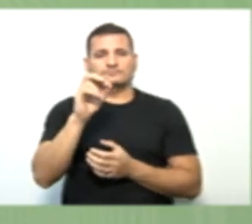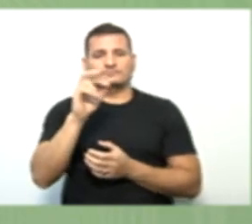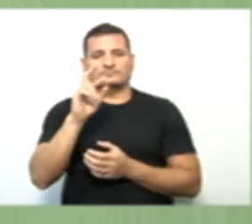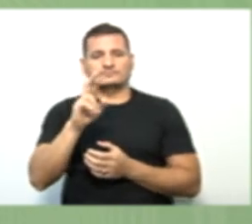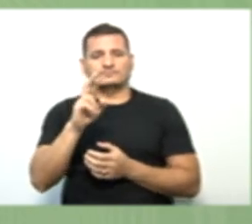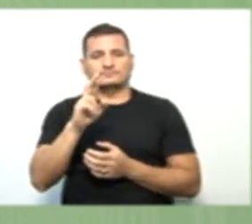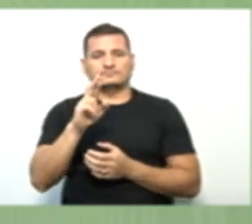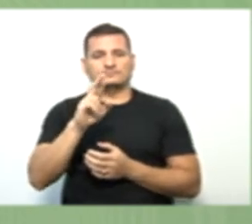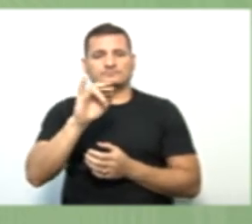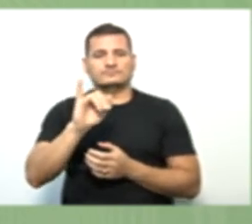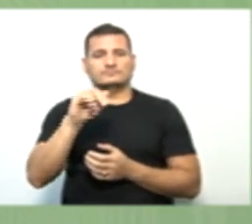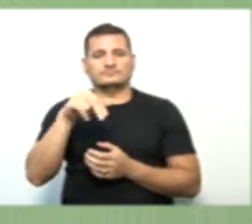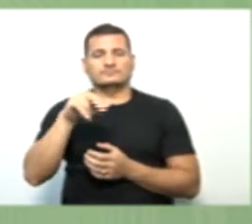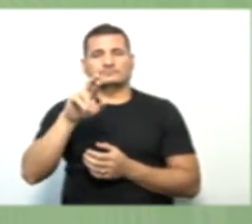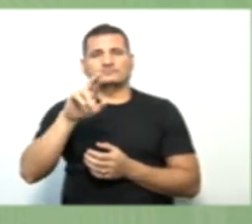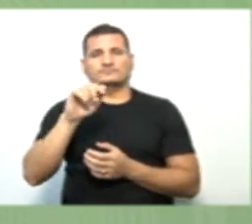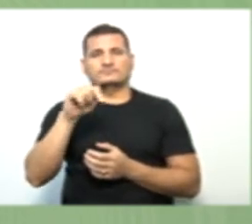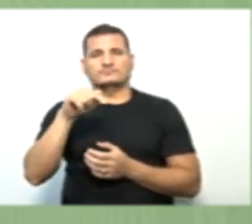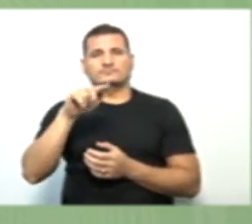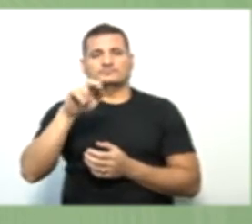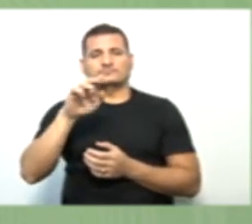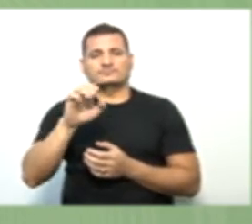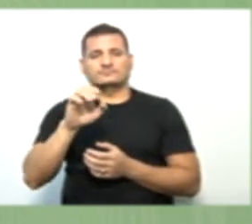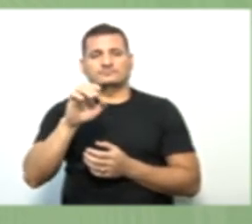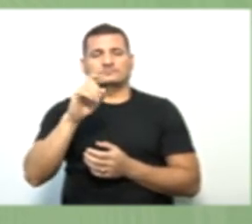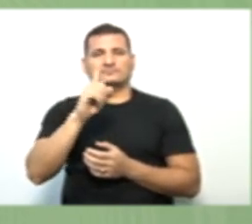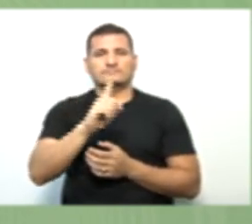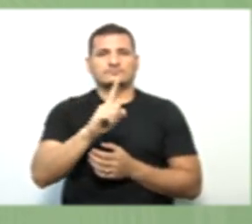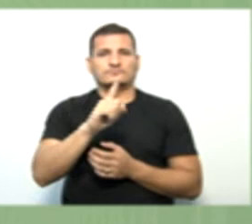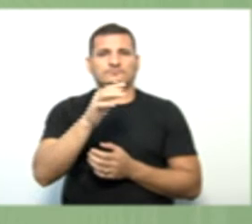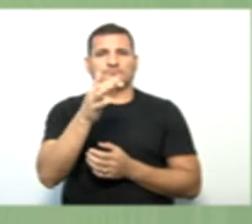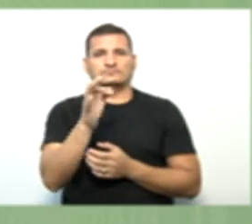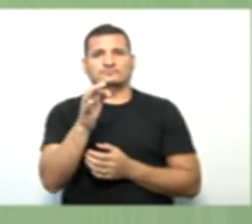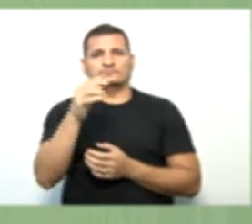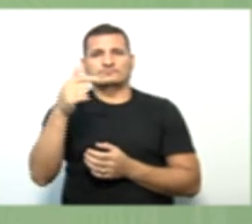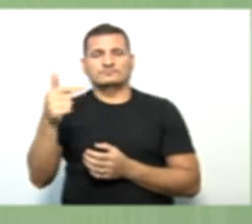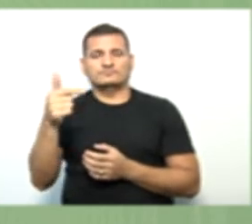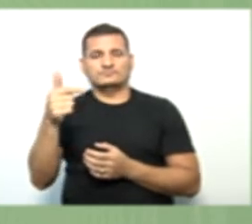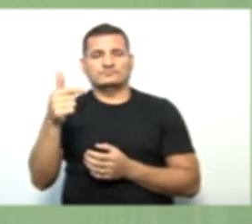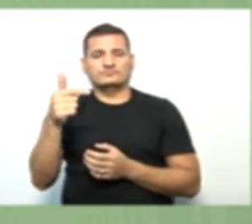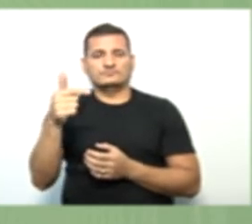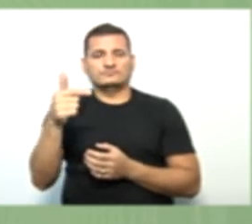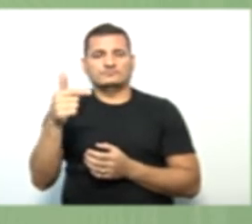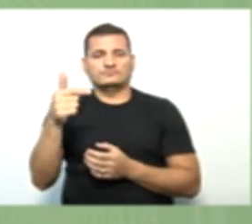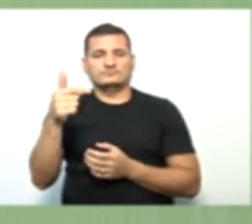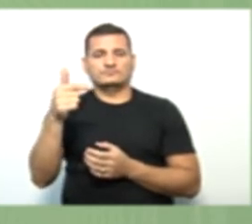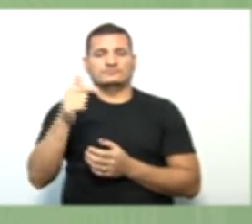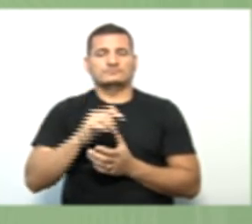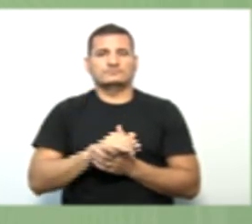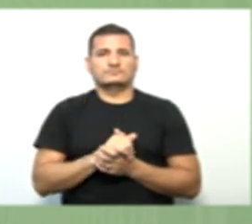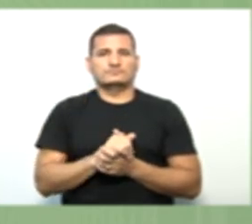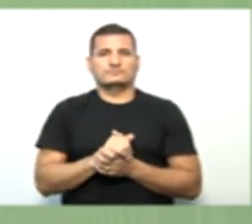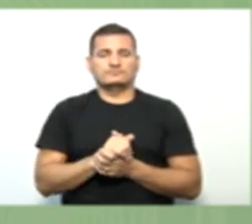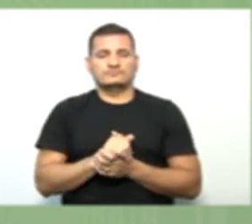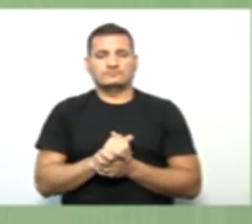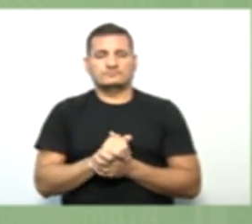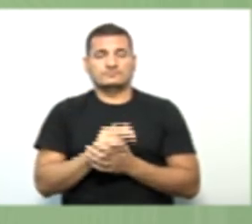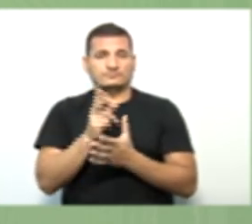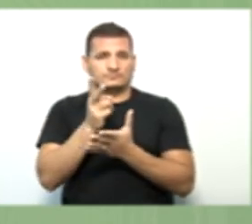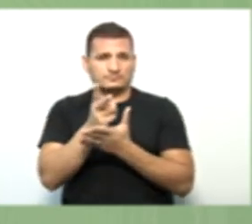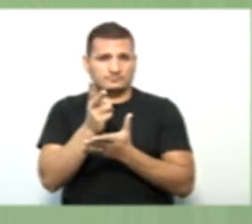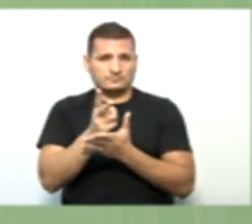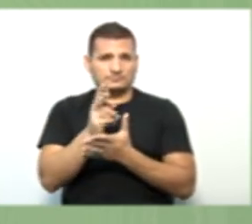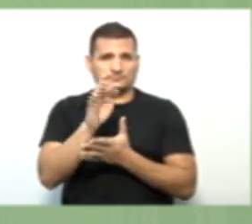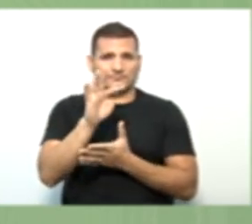passo 2 em 2. Aí ele vai imprimindo a variável x. Então, sempre no comando for, nós vamos ter a